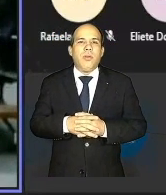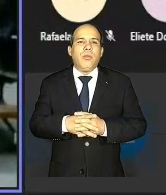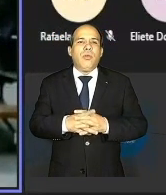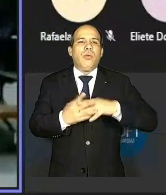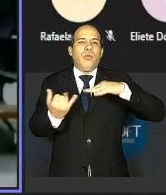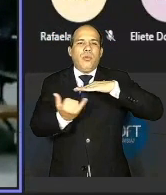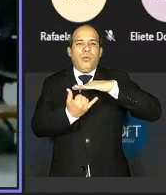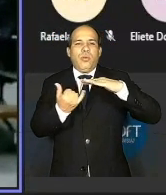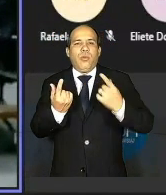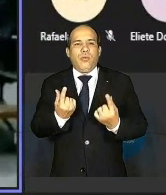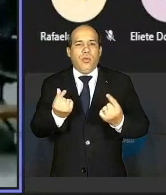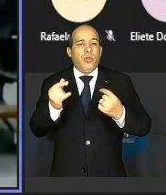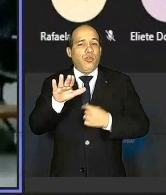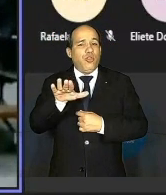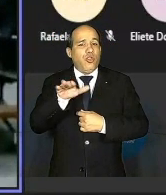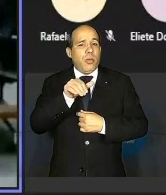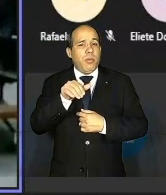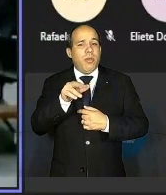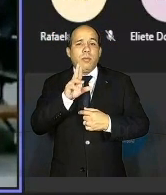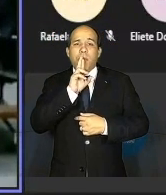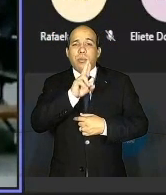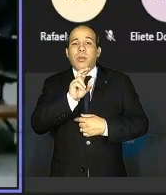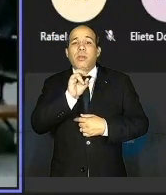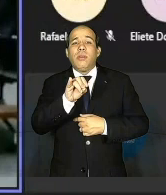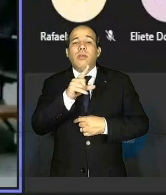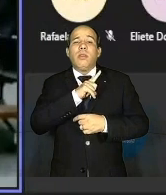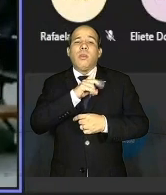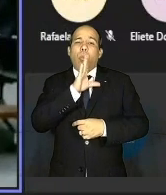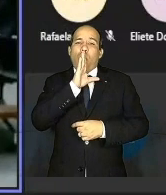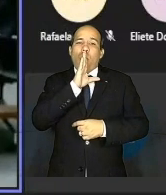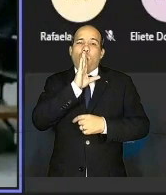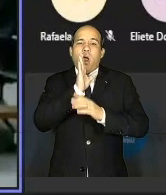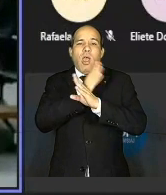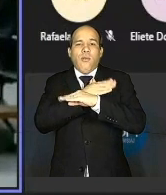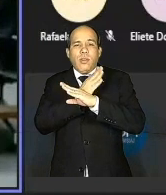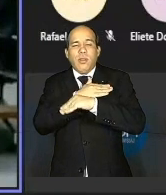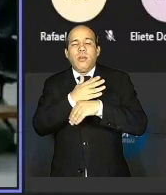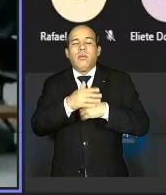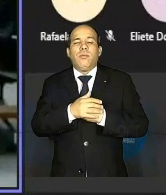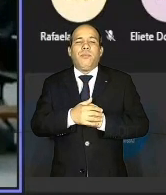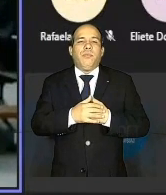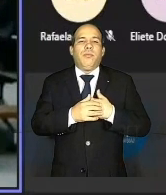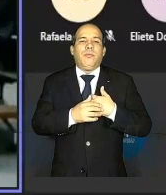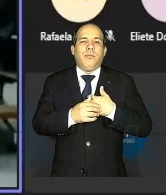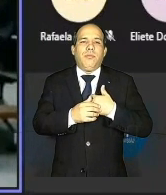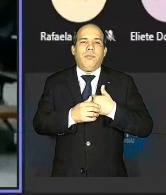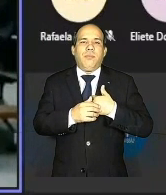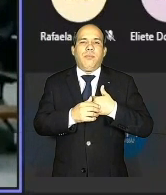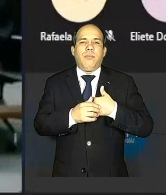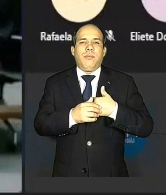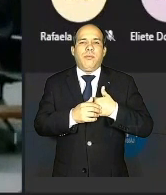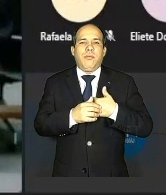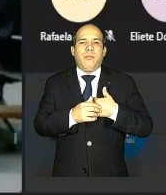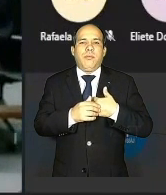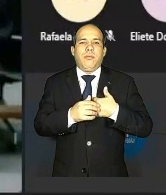as instituições financeiras são chamadas a responder quando elas incorrem algum tipo de ação ou omissão